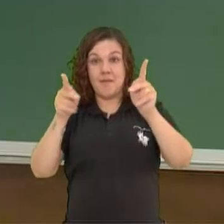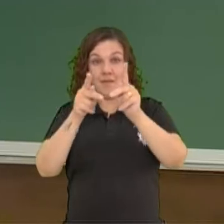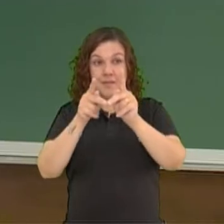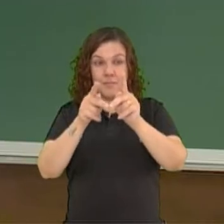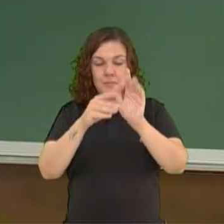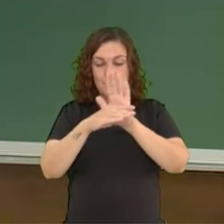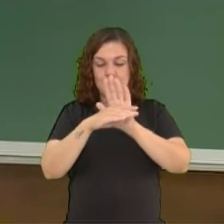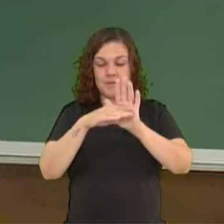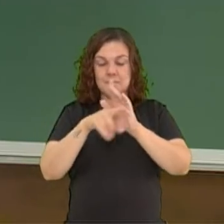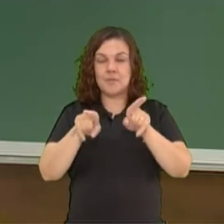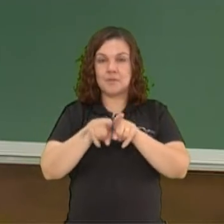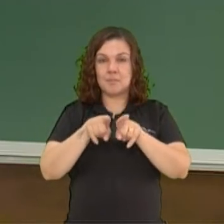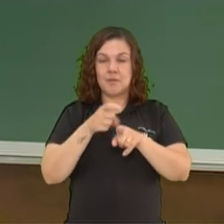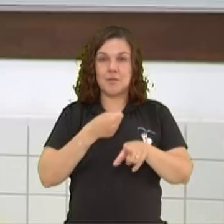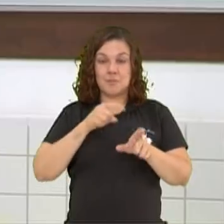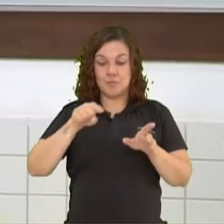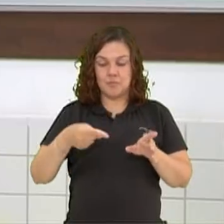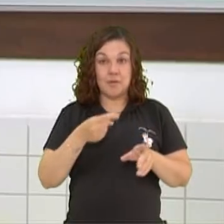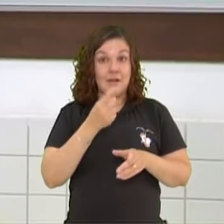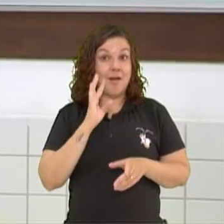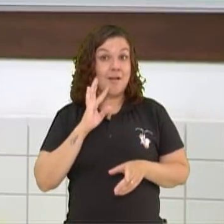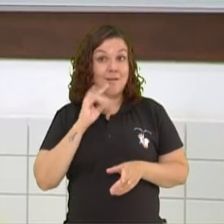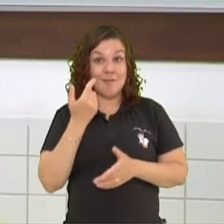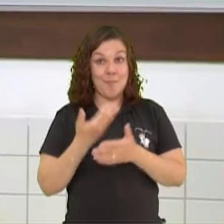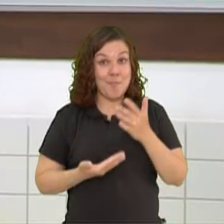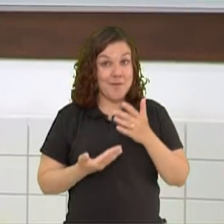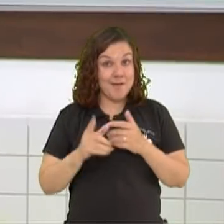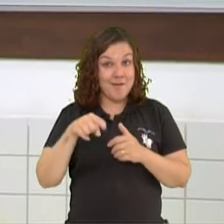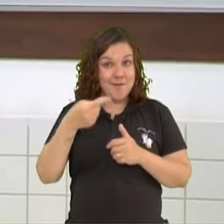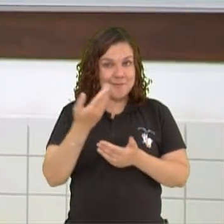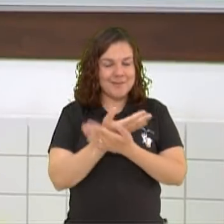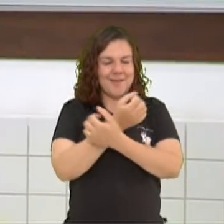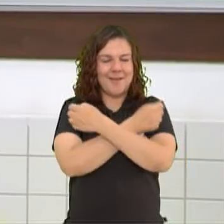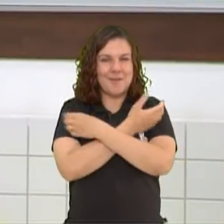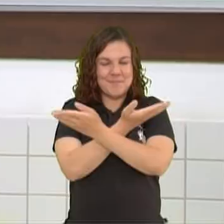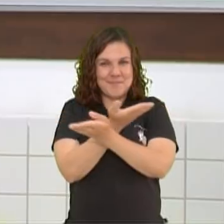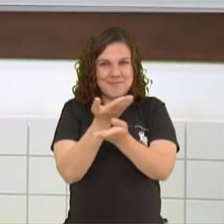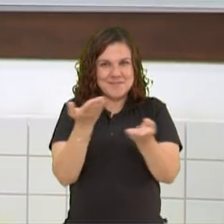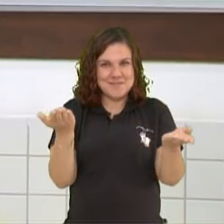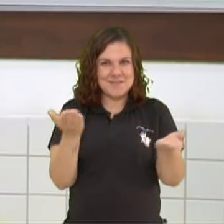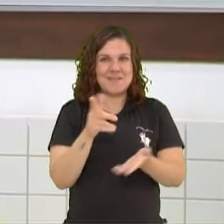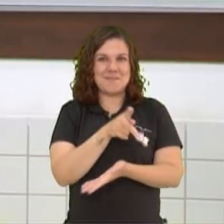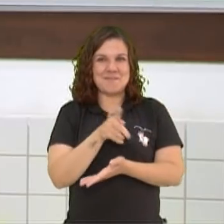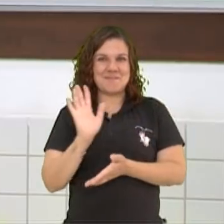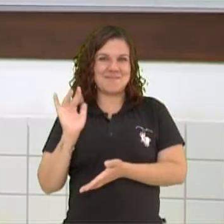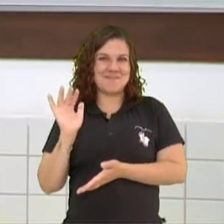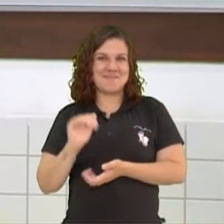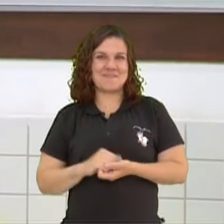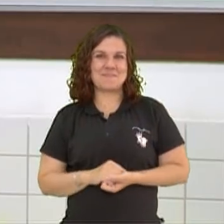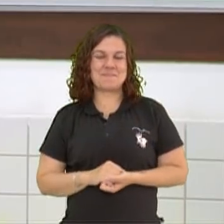E números decimais. Que legal, gente. Não percam a próxima aula, tá bom? Um grande abração aí da professora.